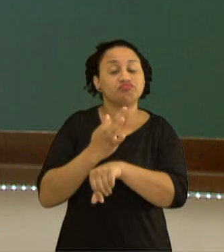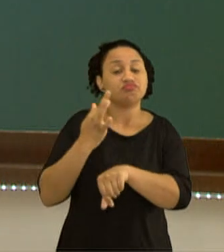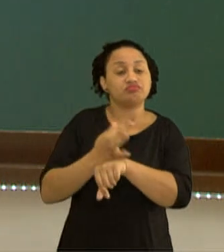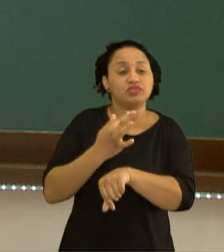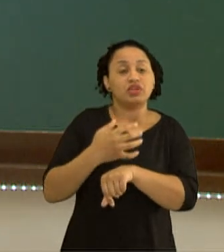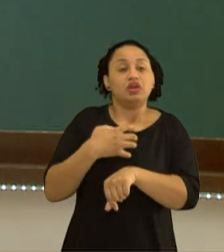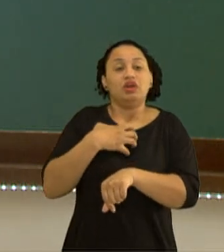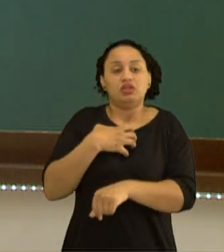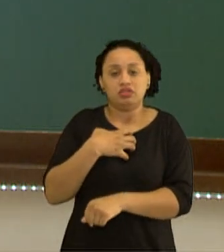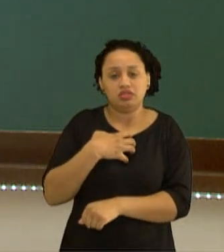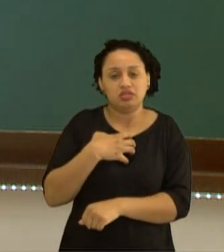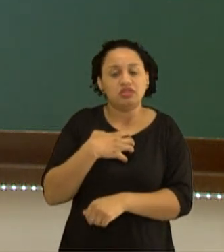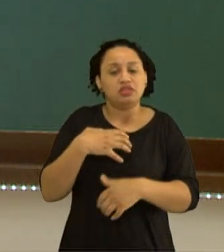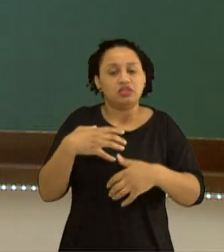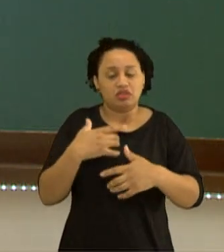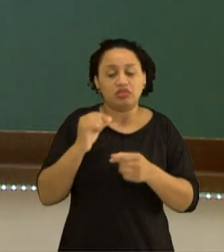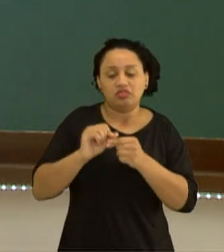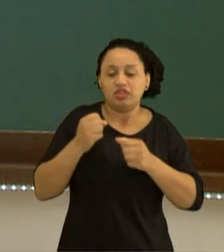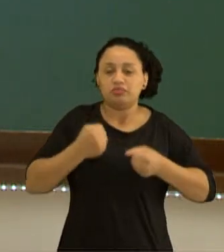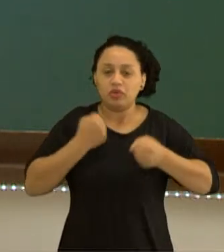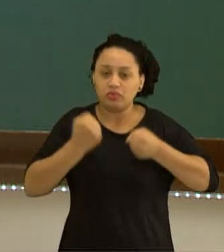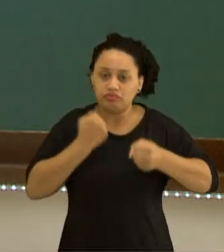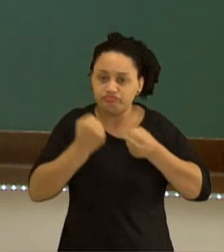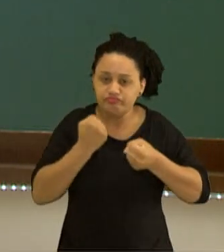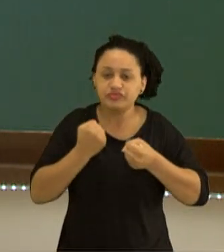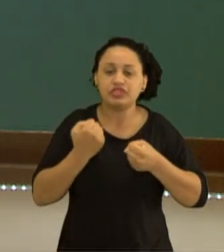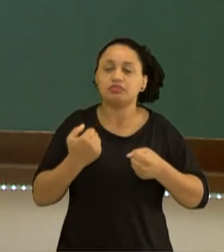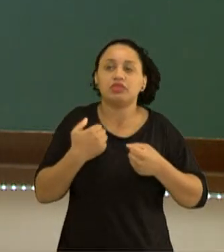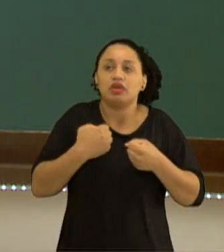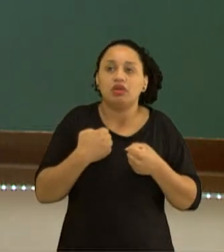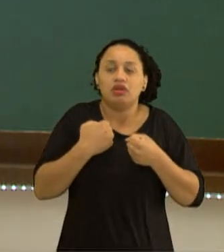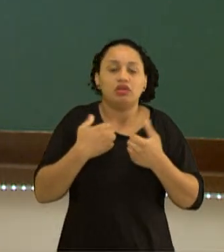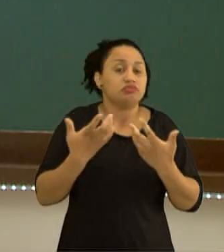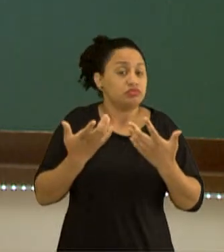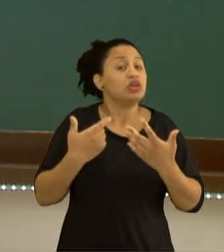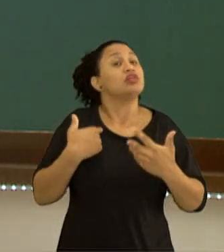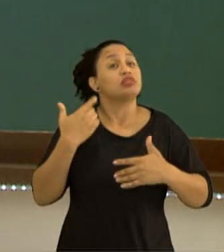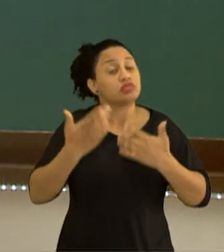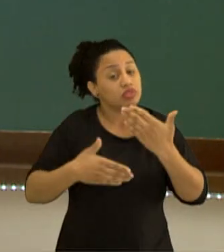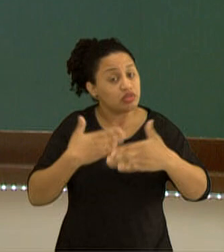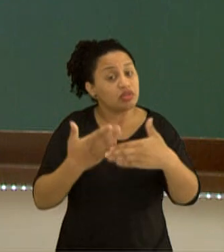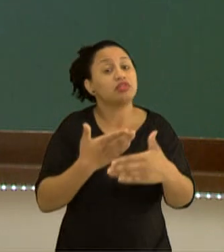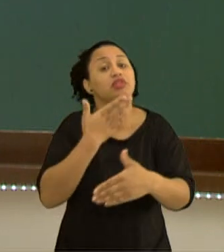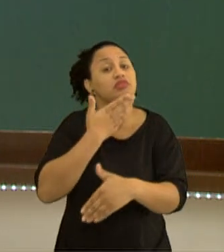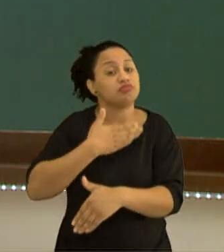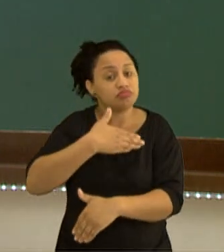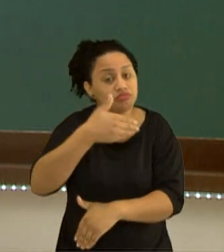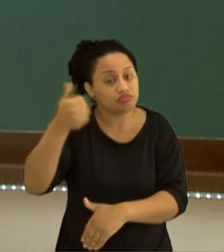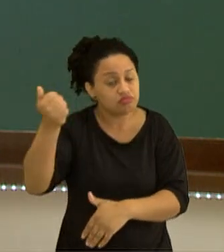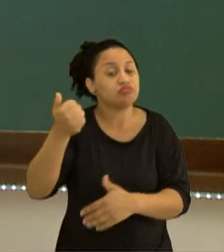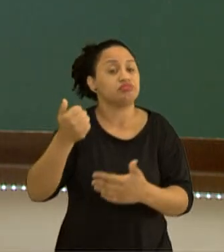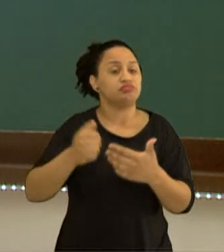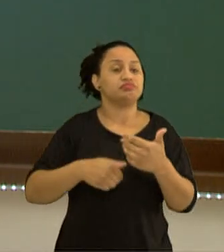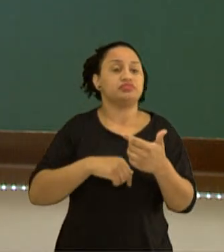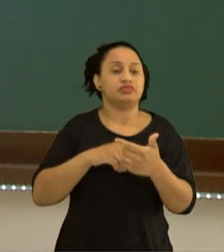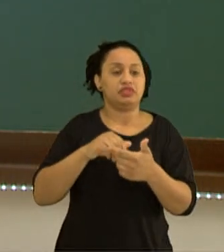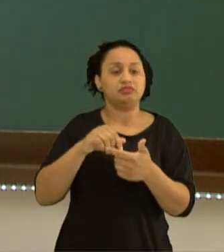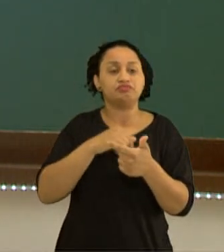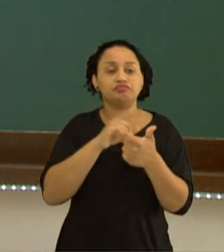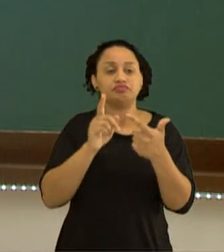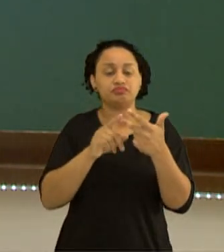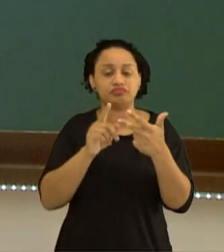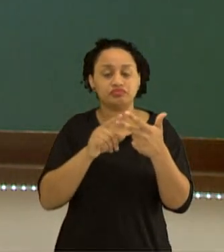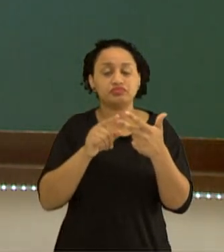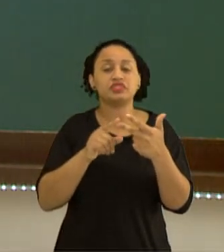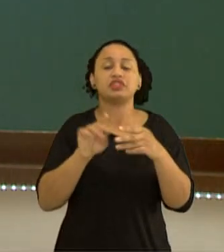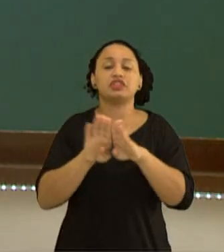resistência aeróbica. Quando realiza uma corrida, por exemplo, há uma melhora dessa resistência, que chamamos de resistência aeróbica.